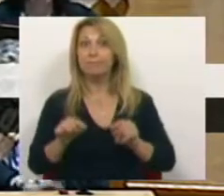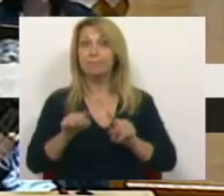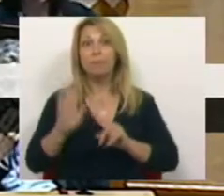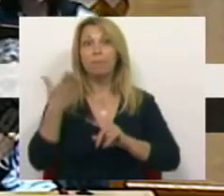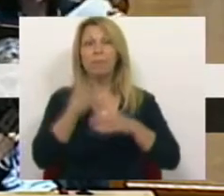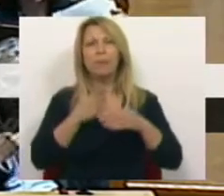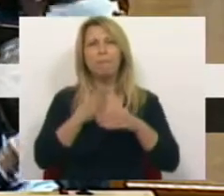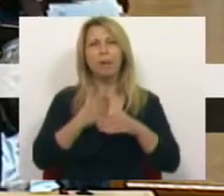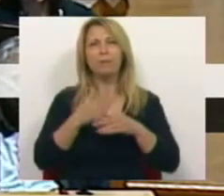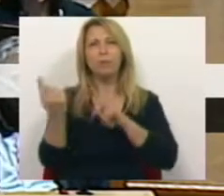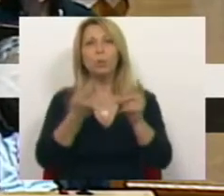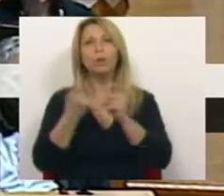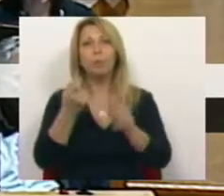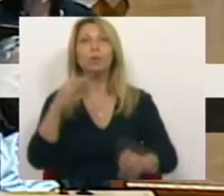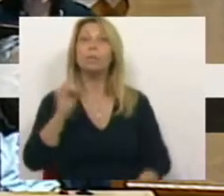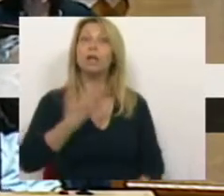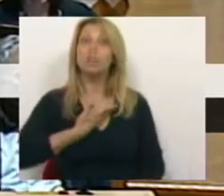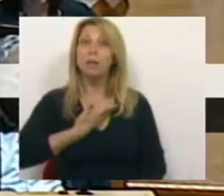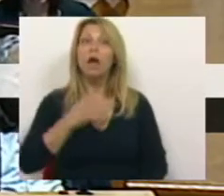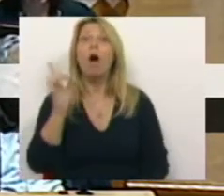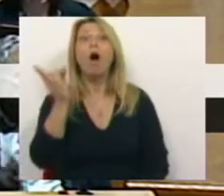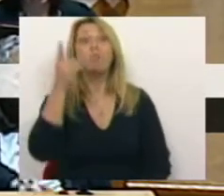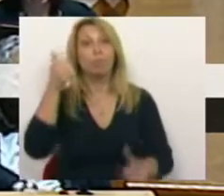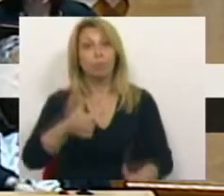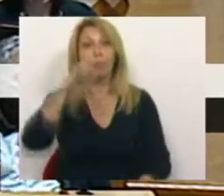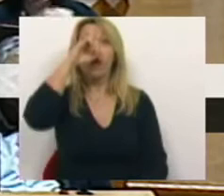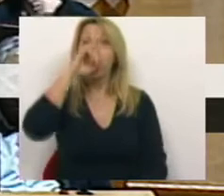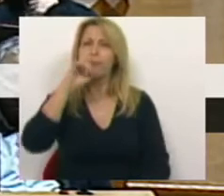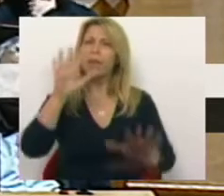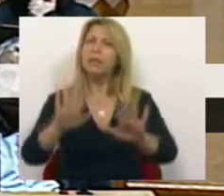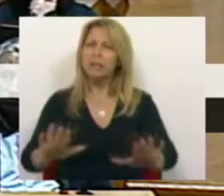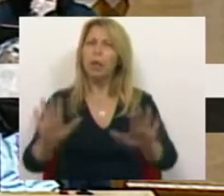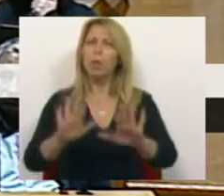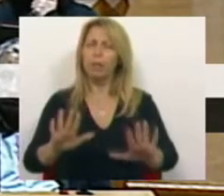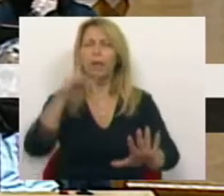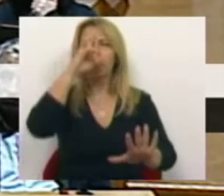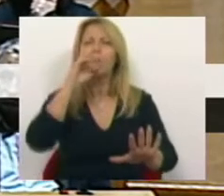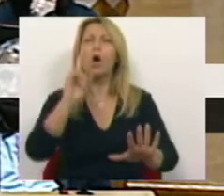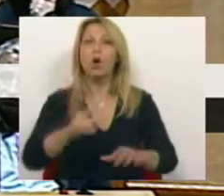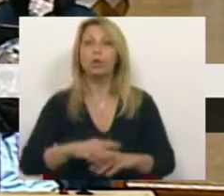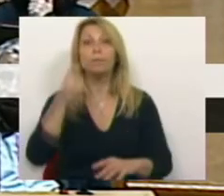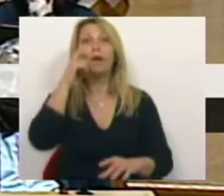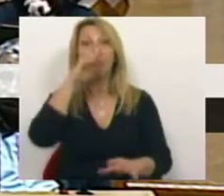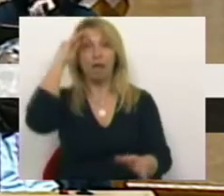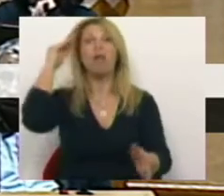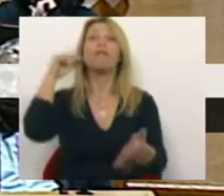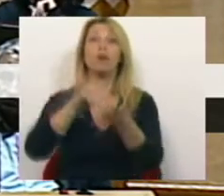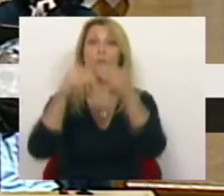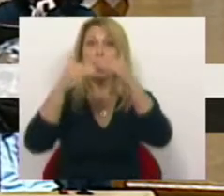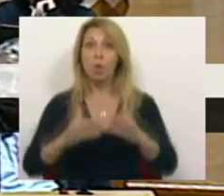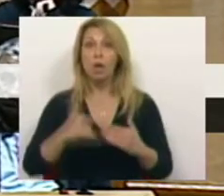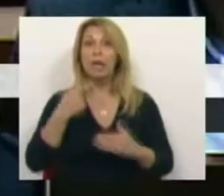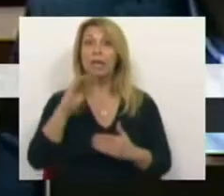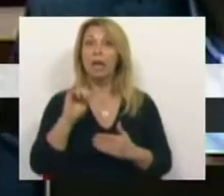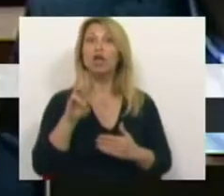parte do debate com o PSD e talvez seja bom lembrar muito tranquilamente o seguinte. Quem inventou a redução da